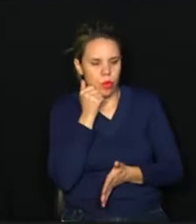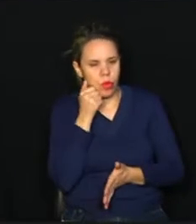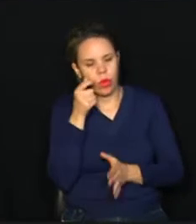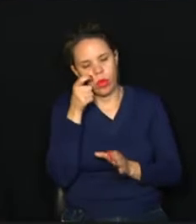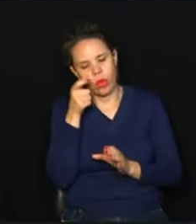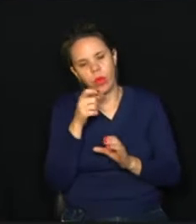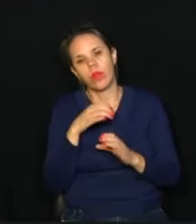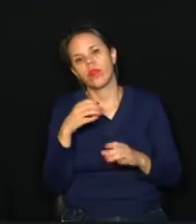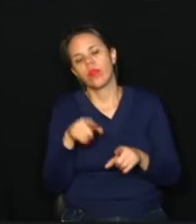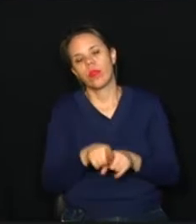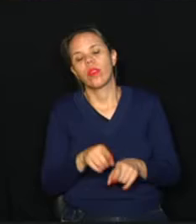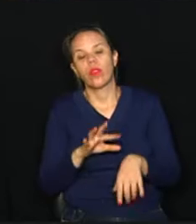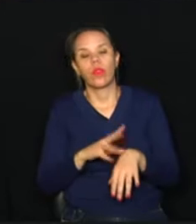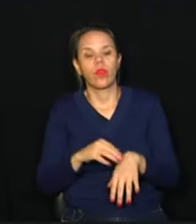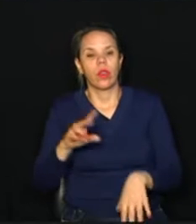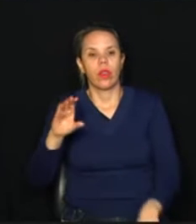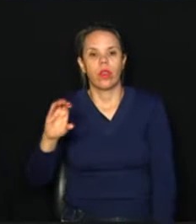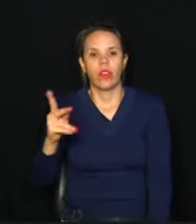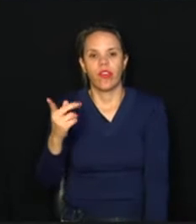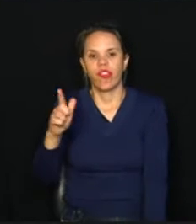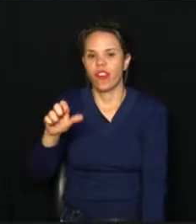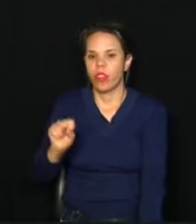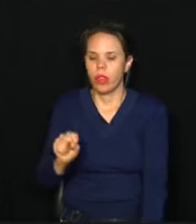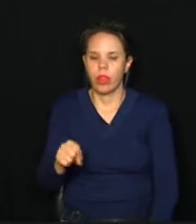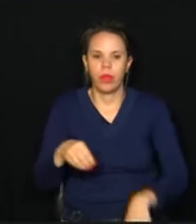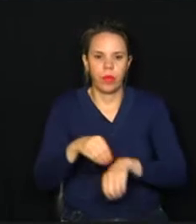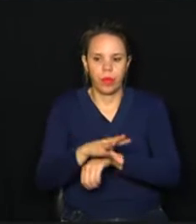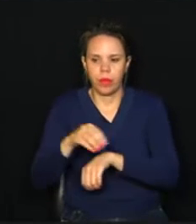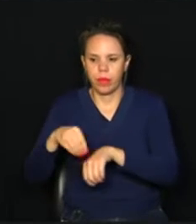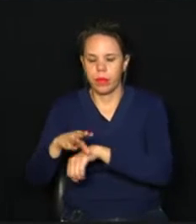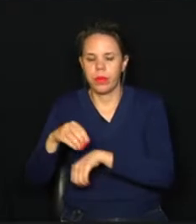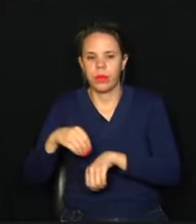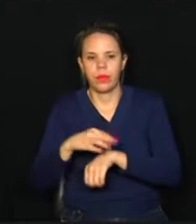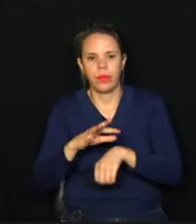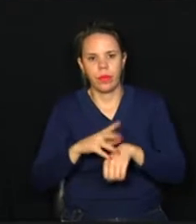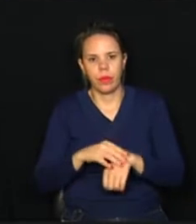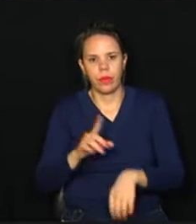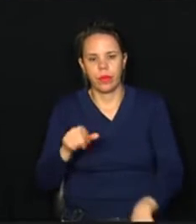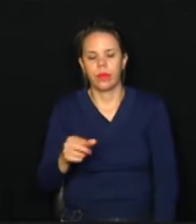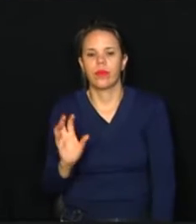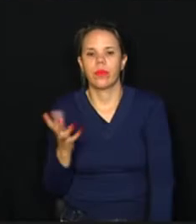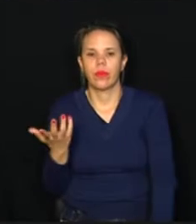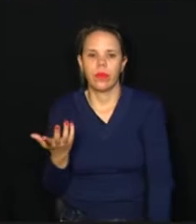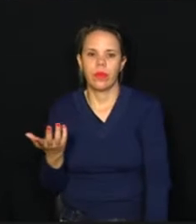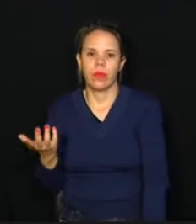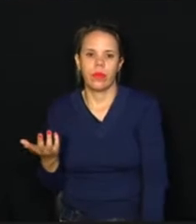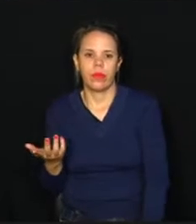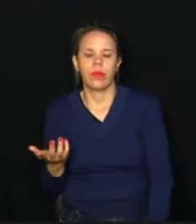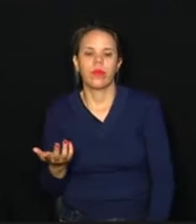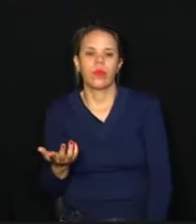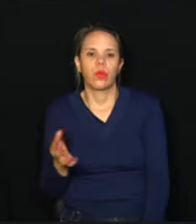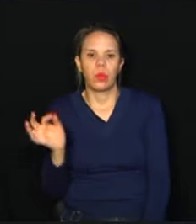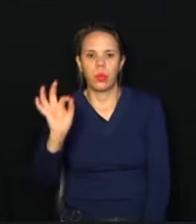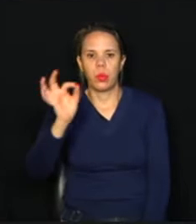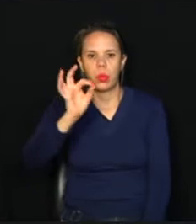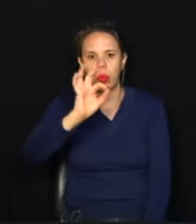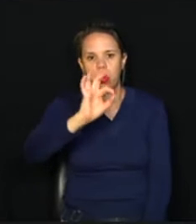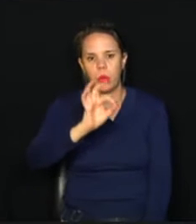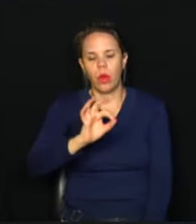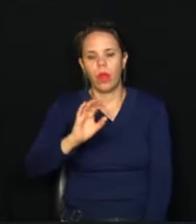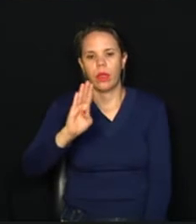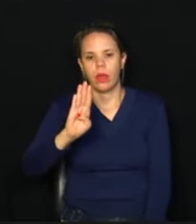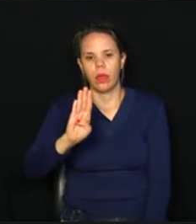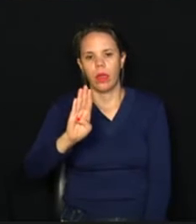doença de Chagas, a transmissão vetorial da doença de Chagas, que acontece através do barbeiro, que é um inseto comum